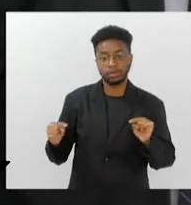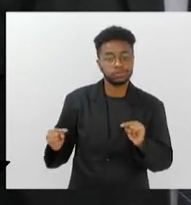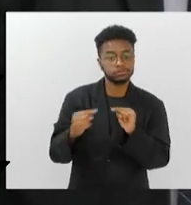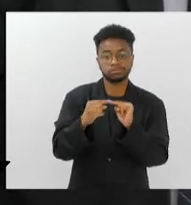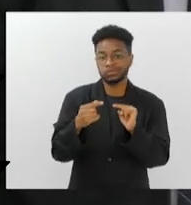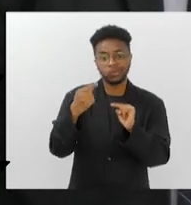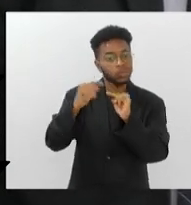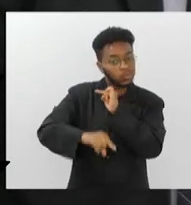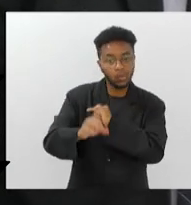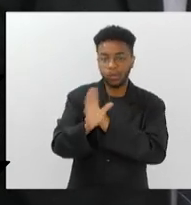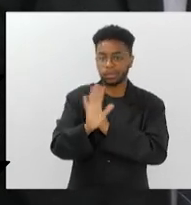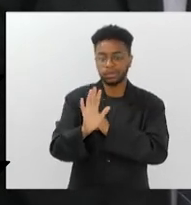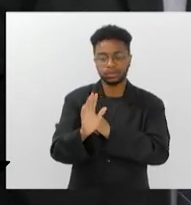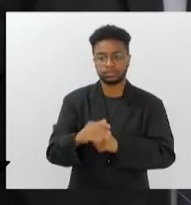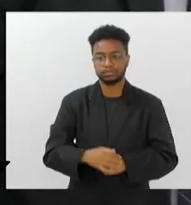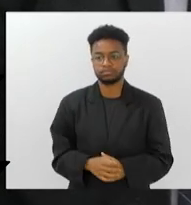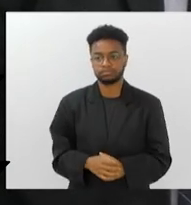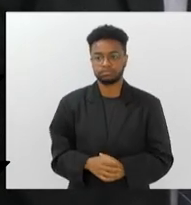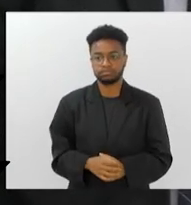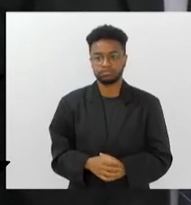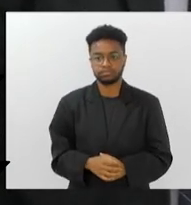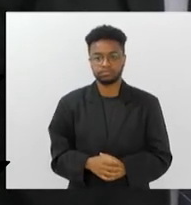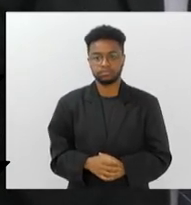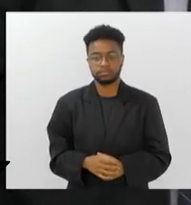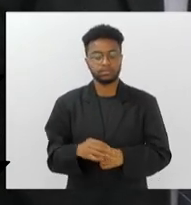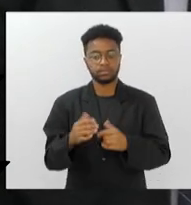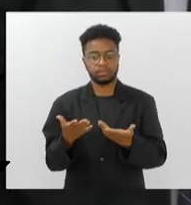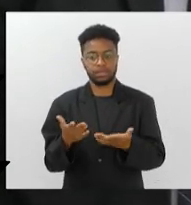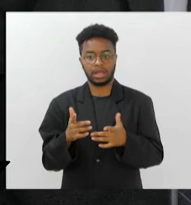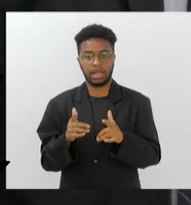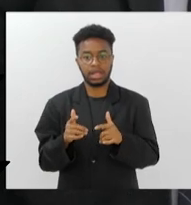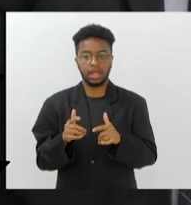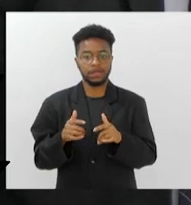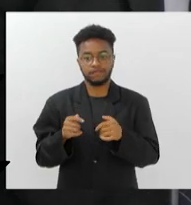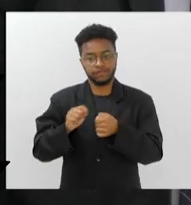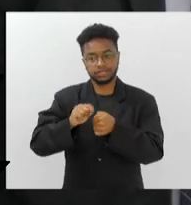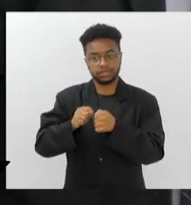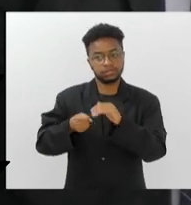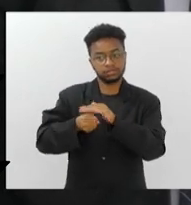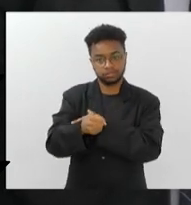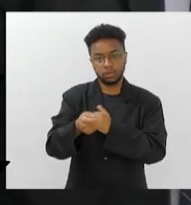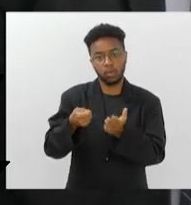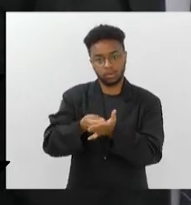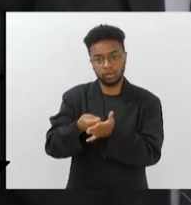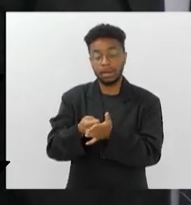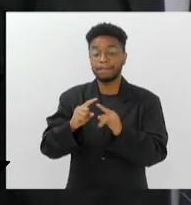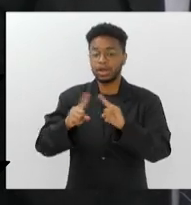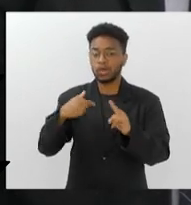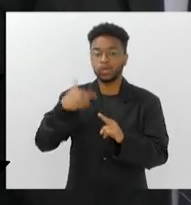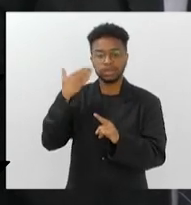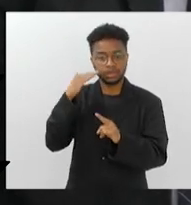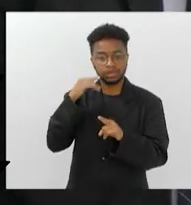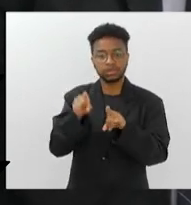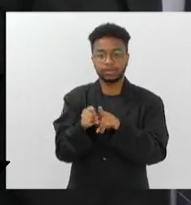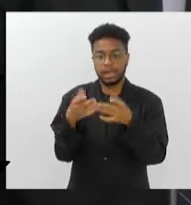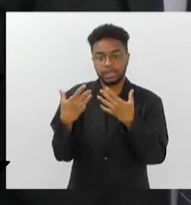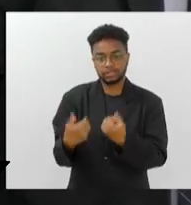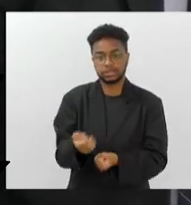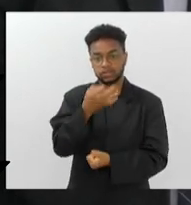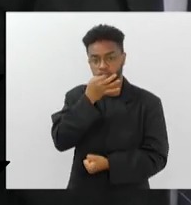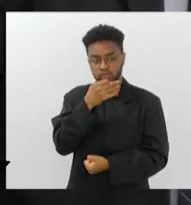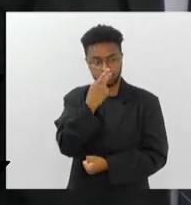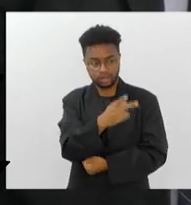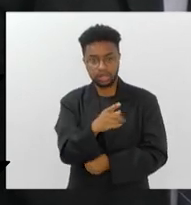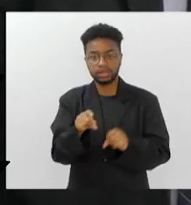colocar como e atividade de de interação compulsória mas eu eu entendo e acato a sugestão do deputado Luiz Paulo e as